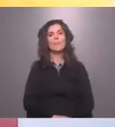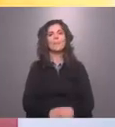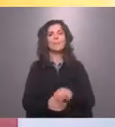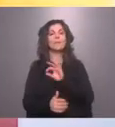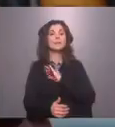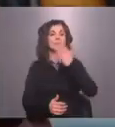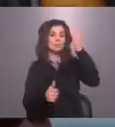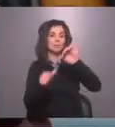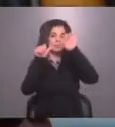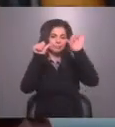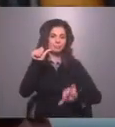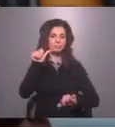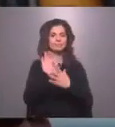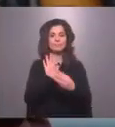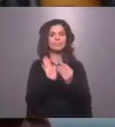Palavra do Senhor.